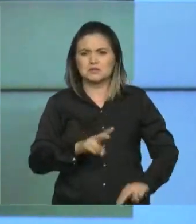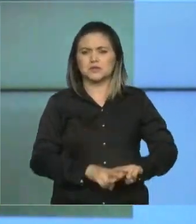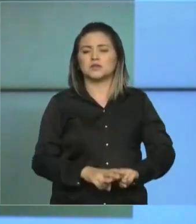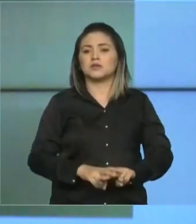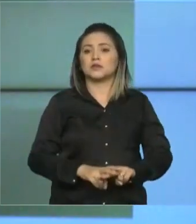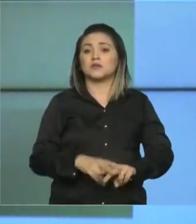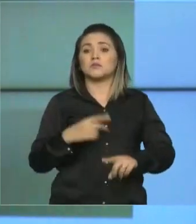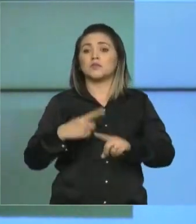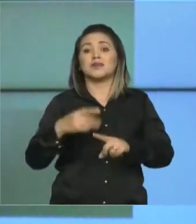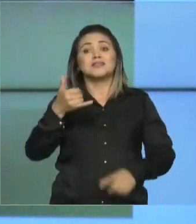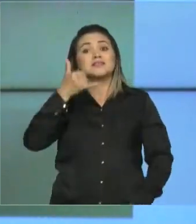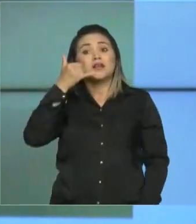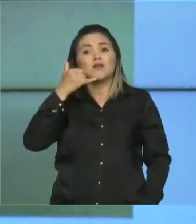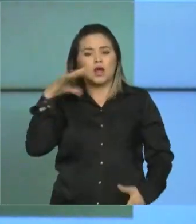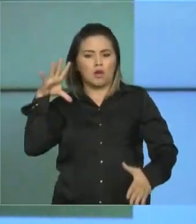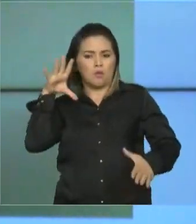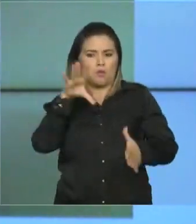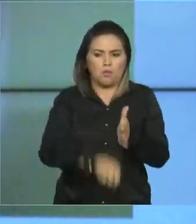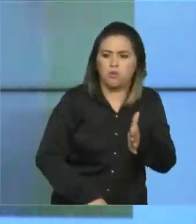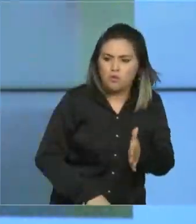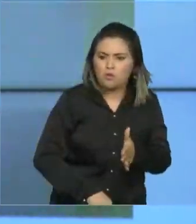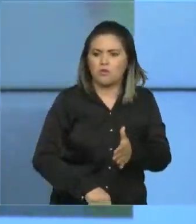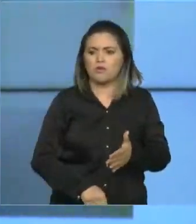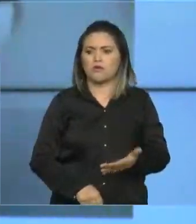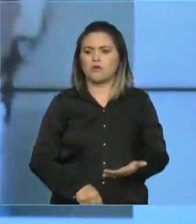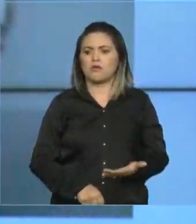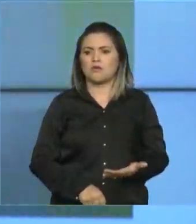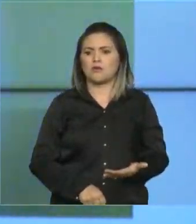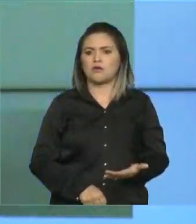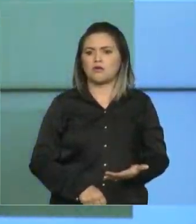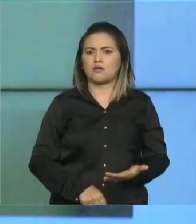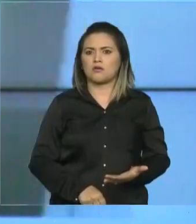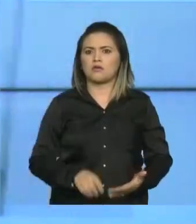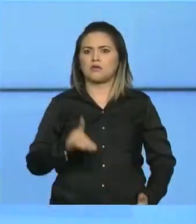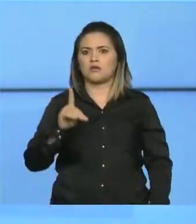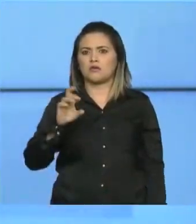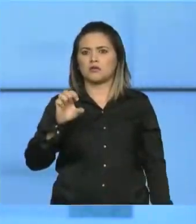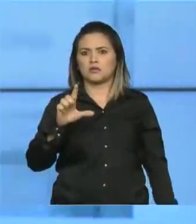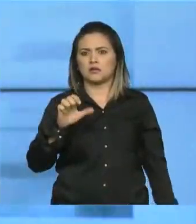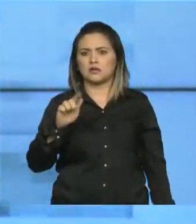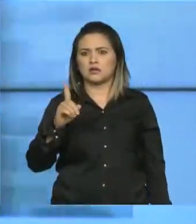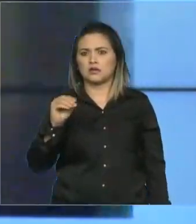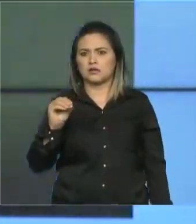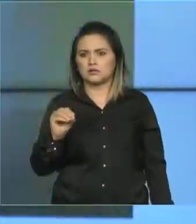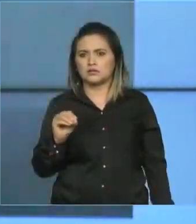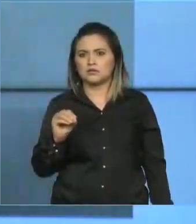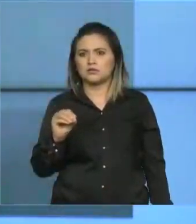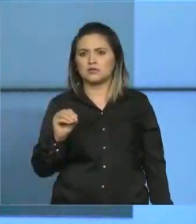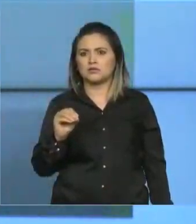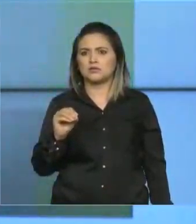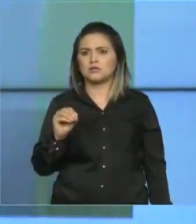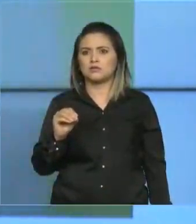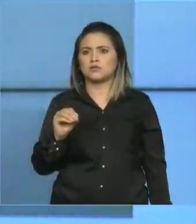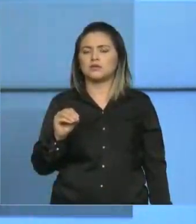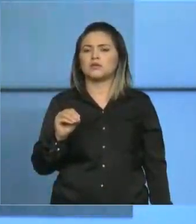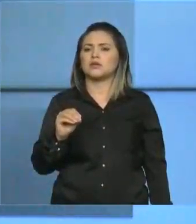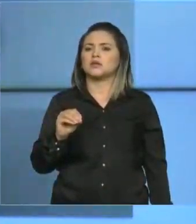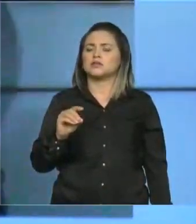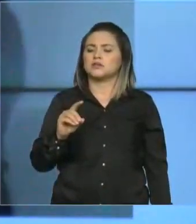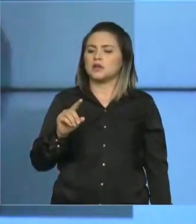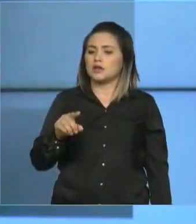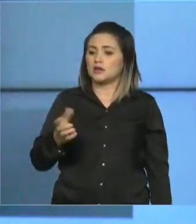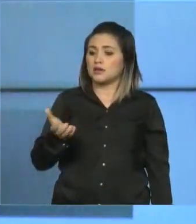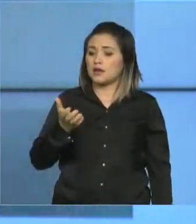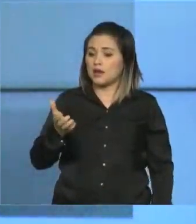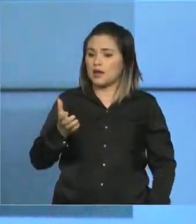irregular? Acompanhe. O delegado, francamente, ali está mais empenhado do que os demais em